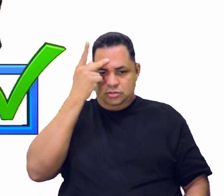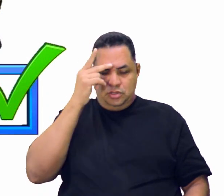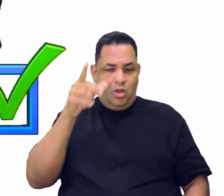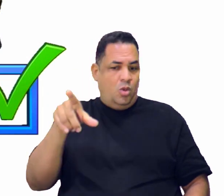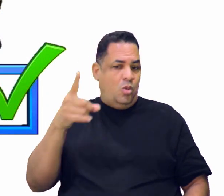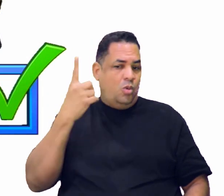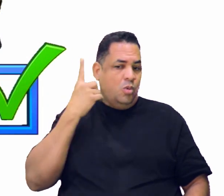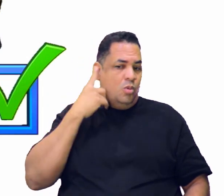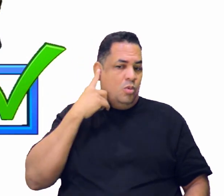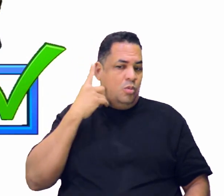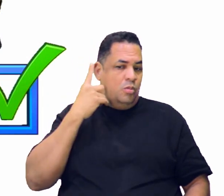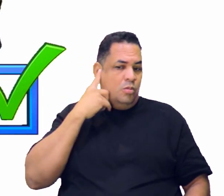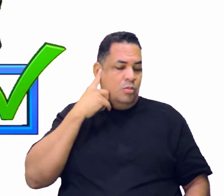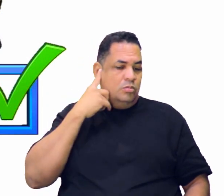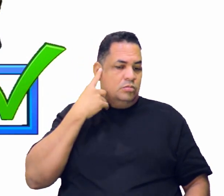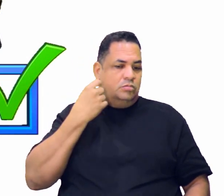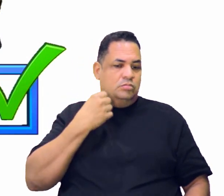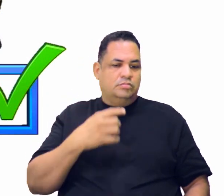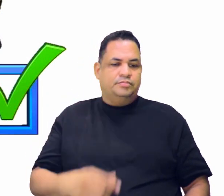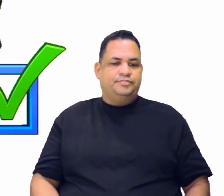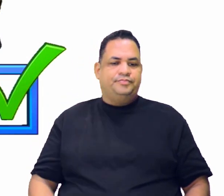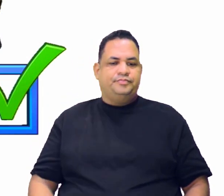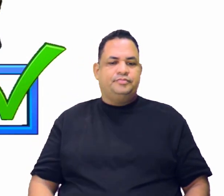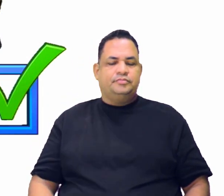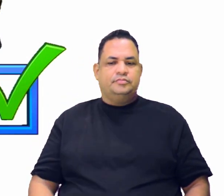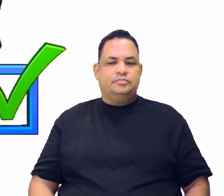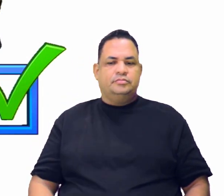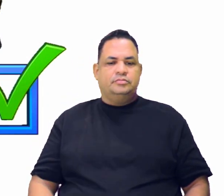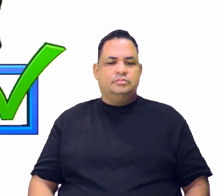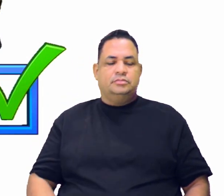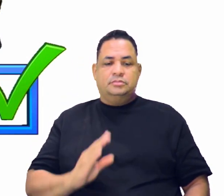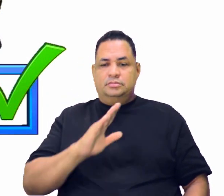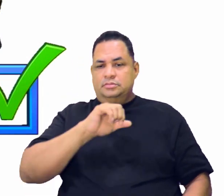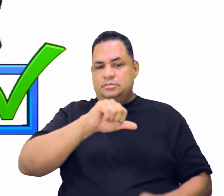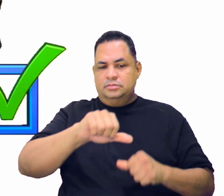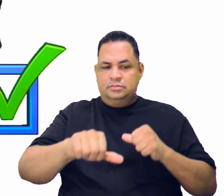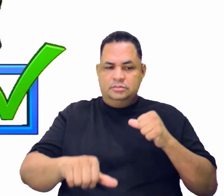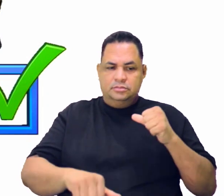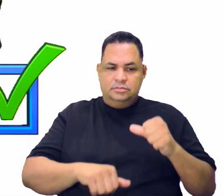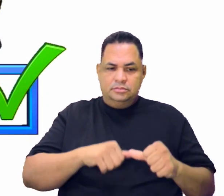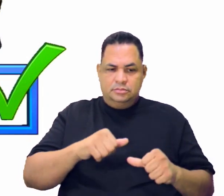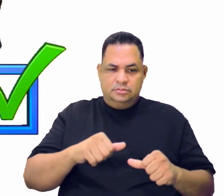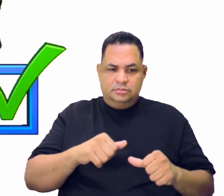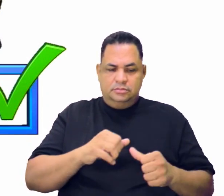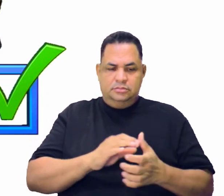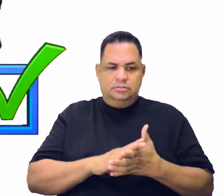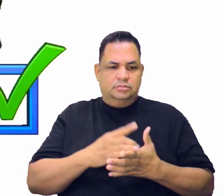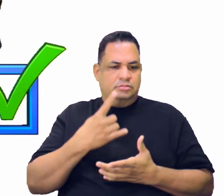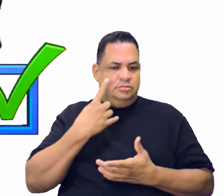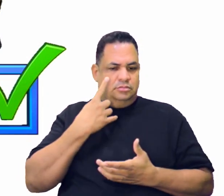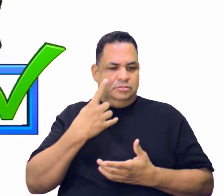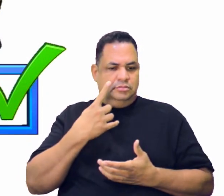Se não falar alto, ninguém te ouvirá. Então, aí já mudou. Vai ser o quê?